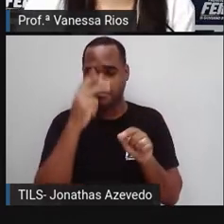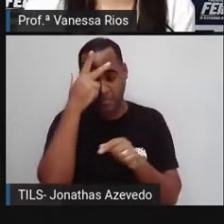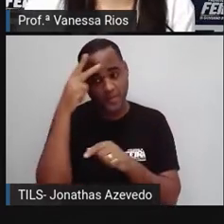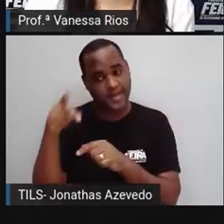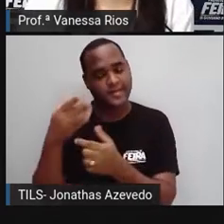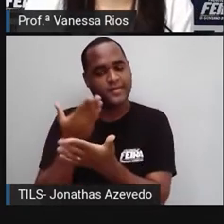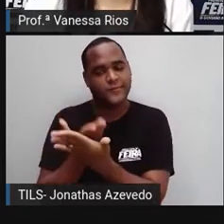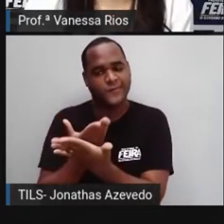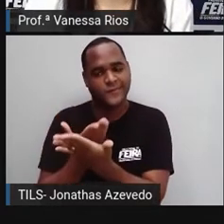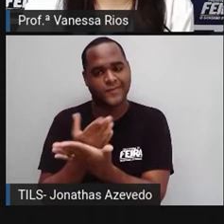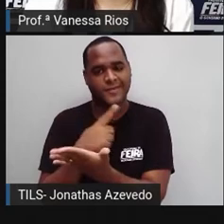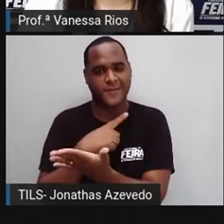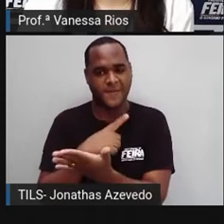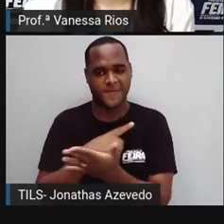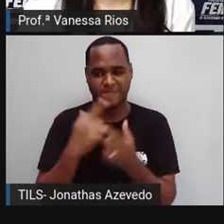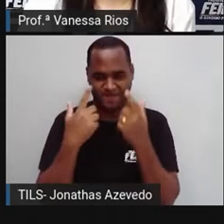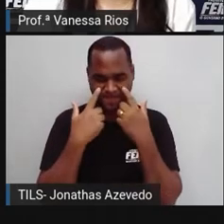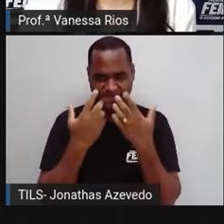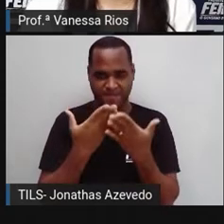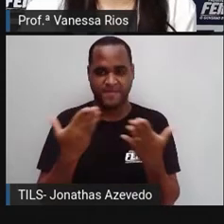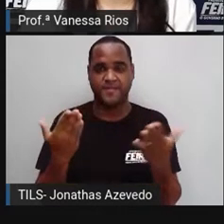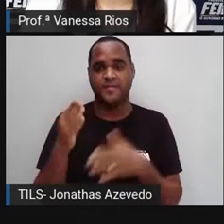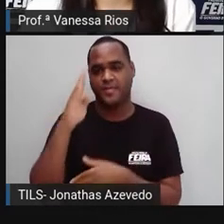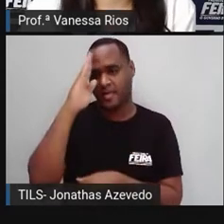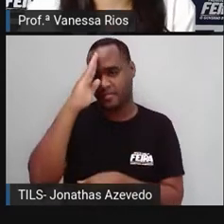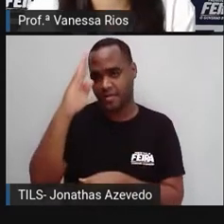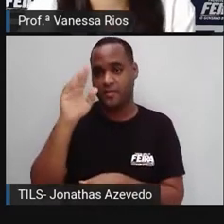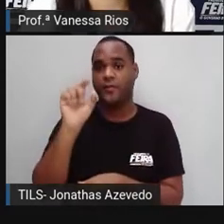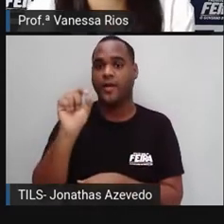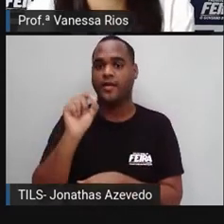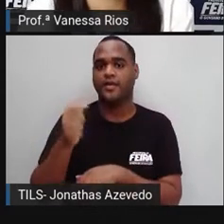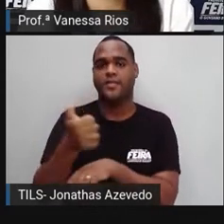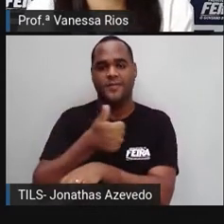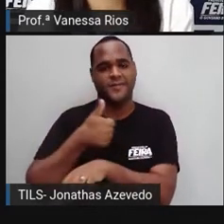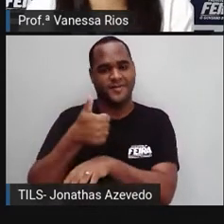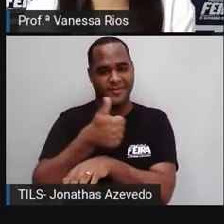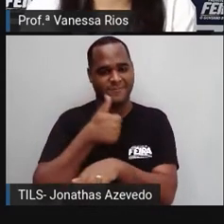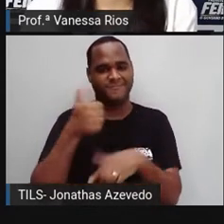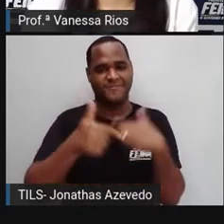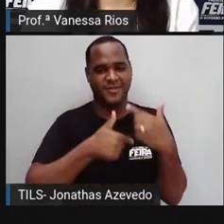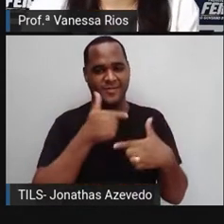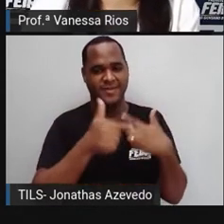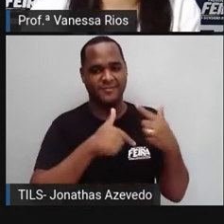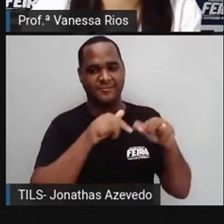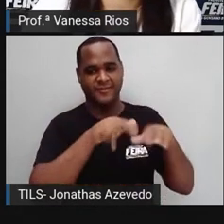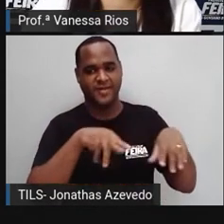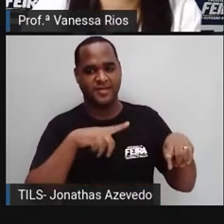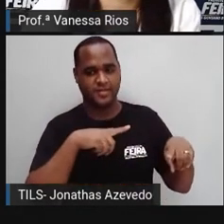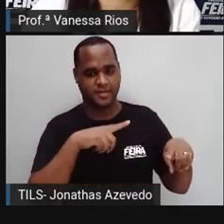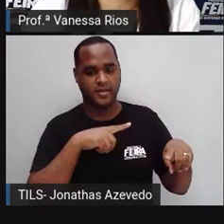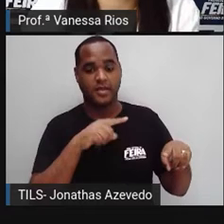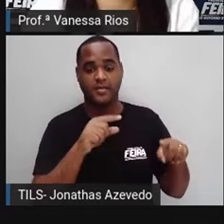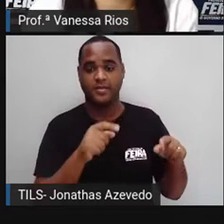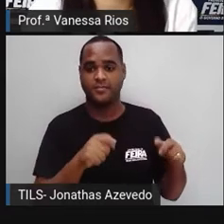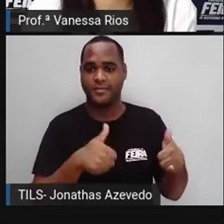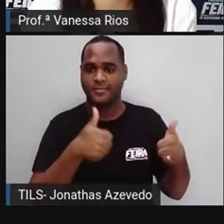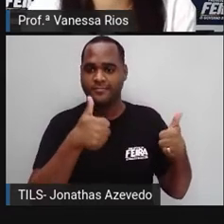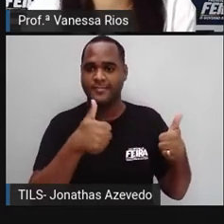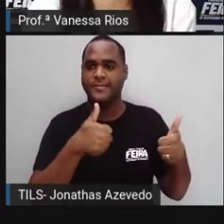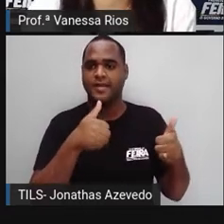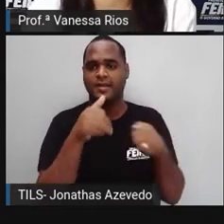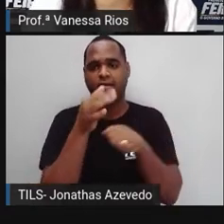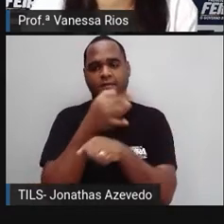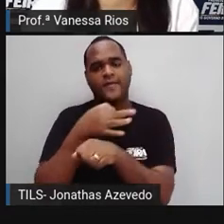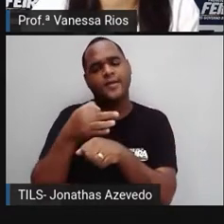estuda? Olhem só. Principalmente aí para os profissionais das atividades essenciais, as férias